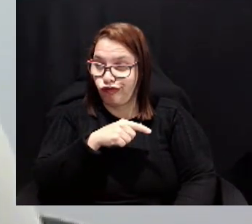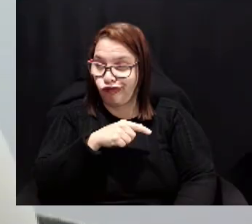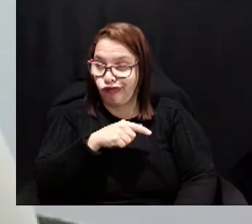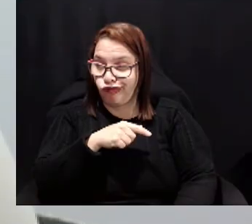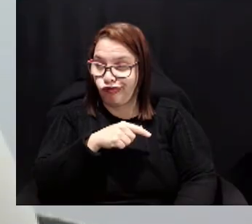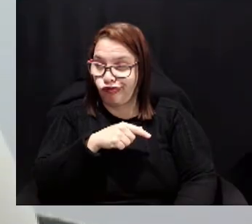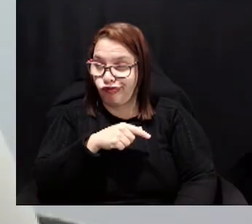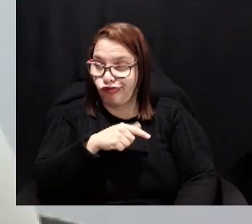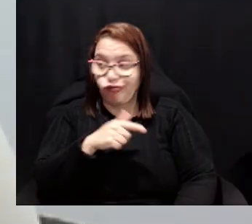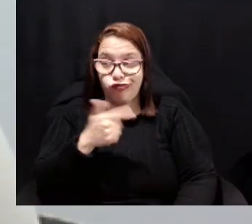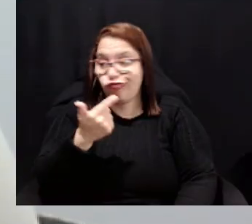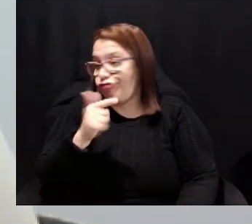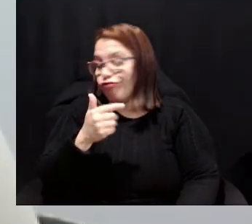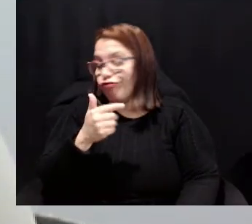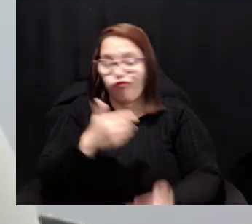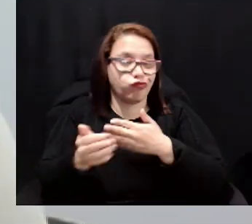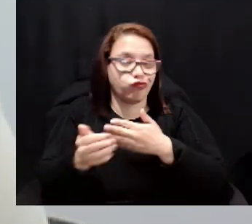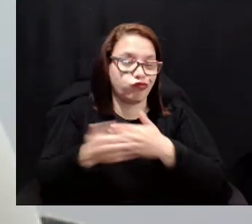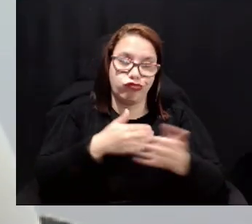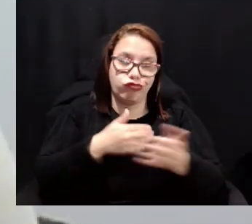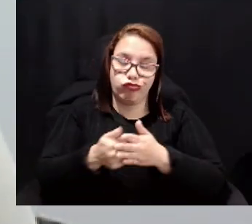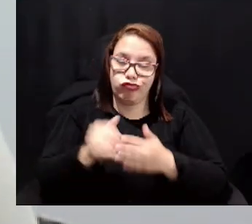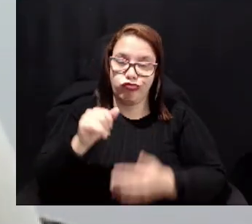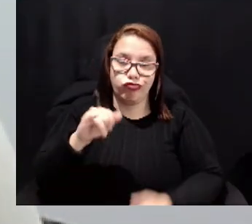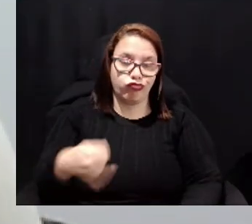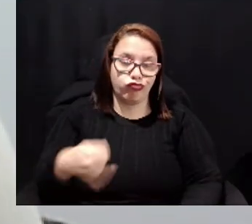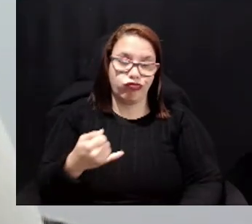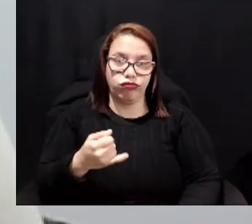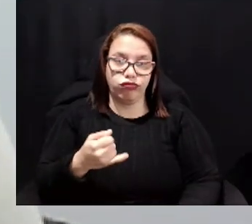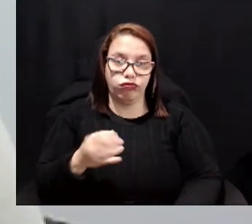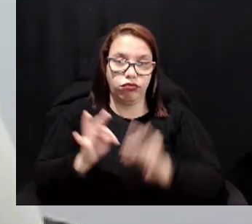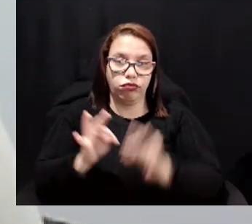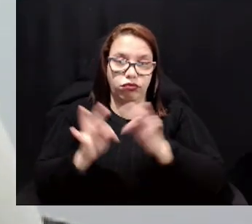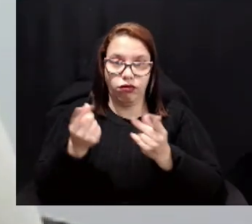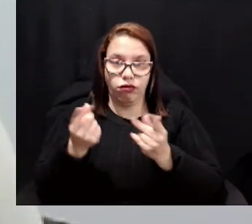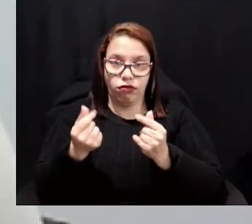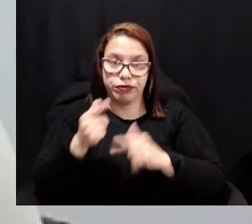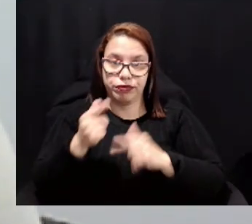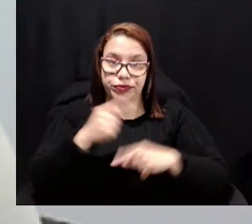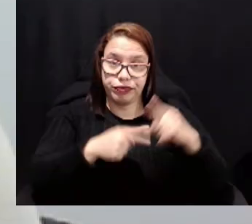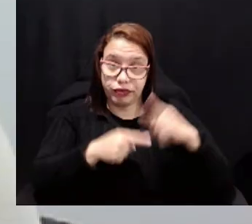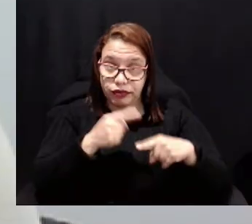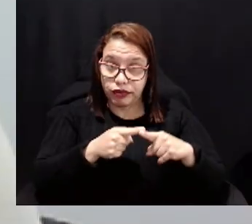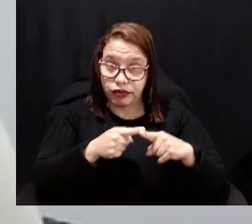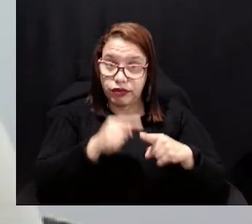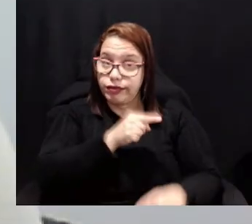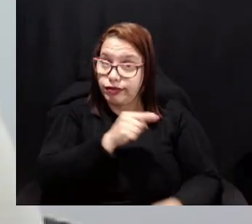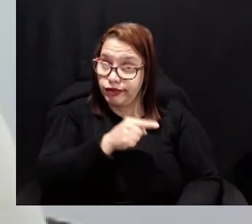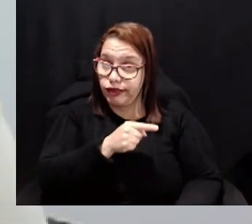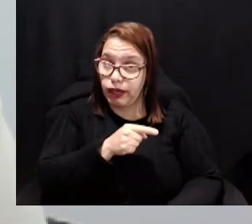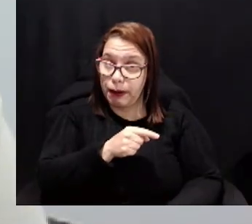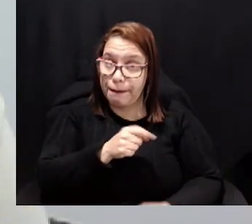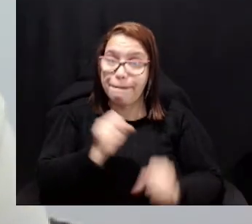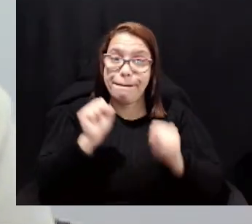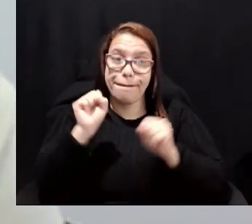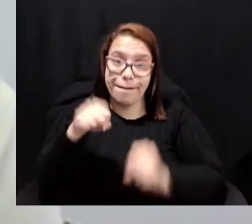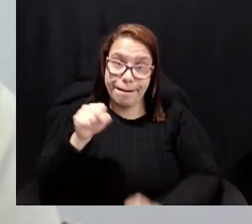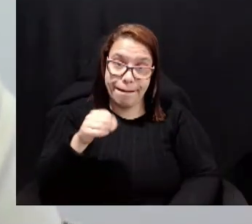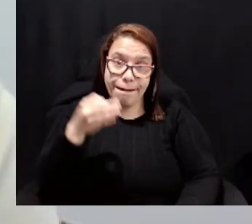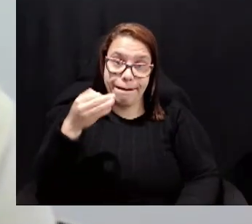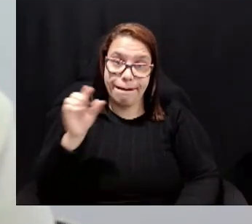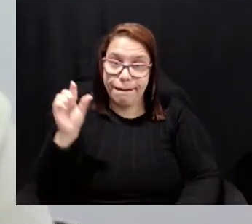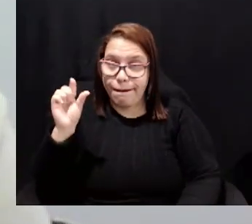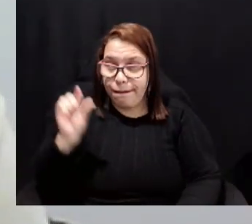seria o rejeito, é quando não há nenhuma viabilidade técnica ou econômica para esse material. Então, deveria